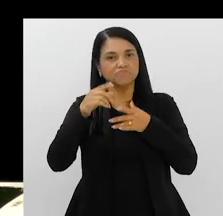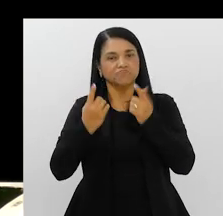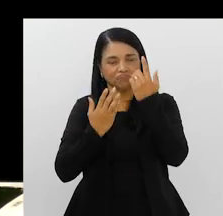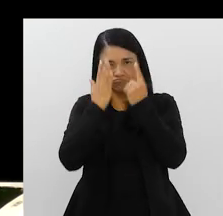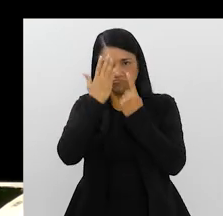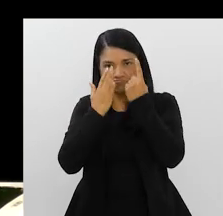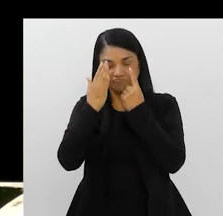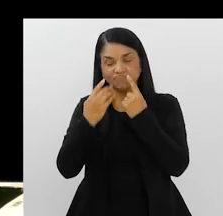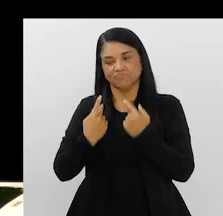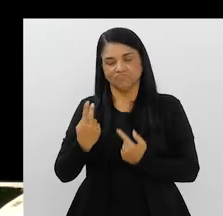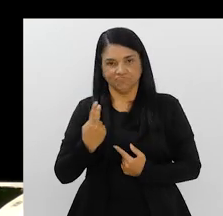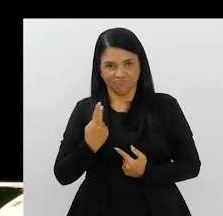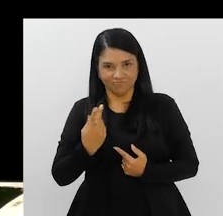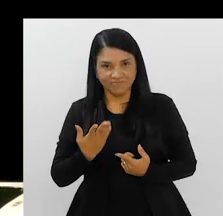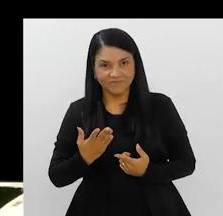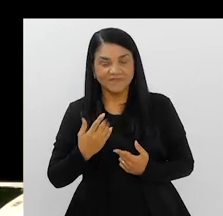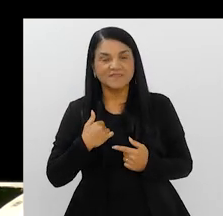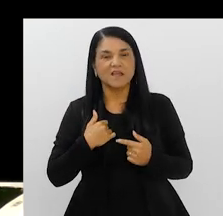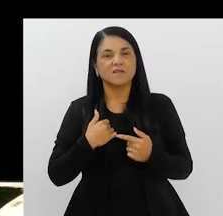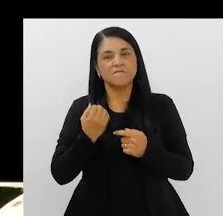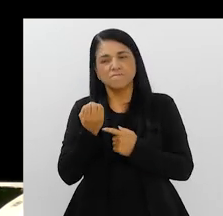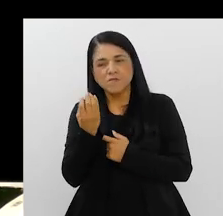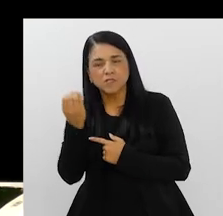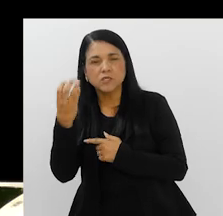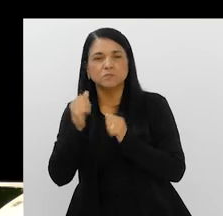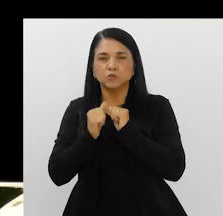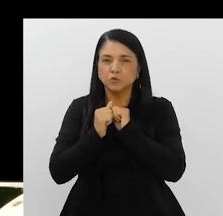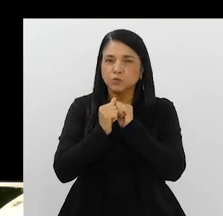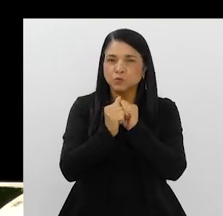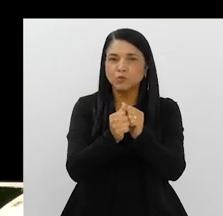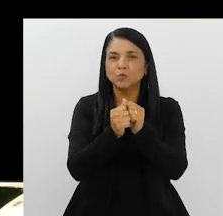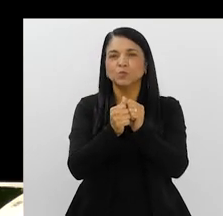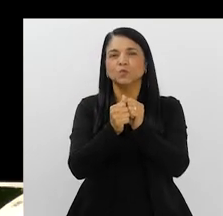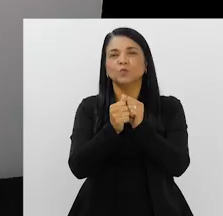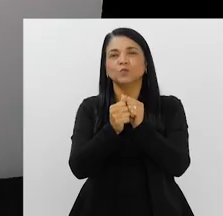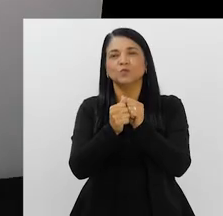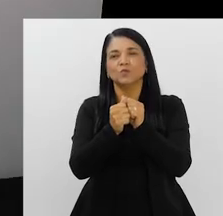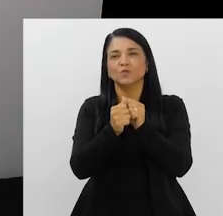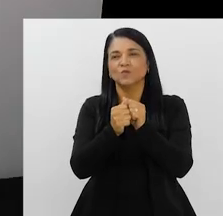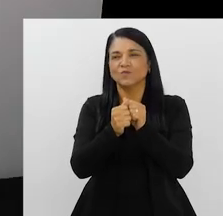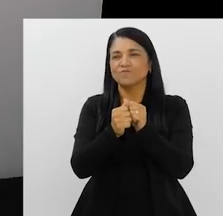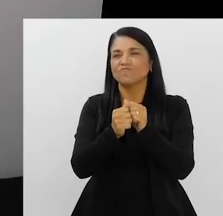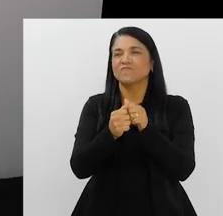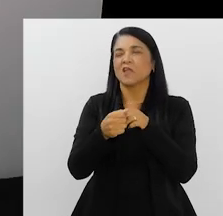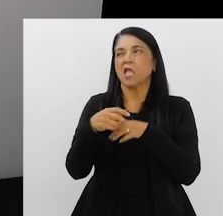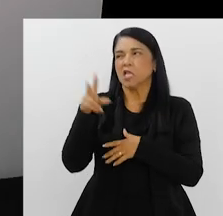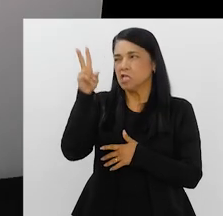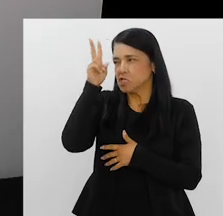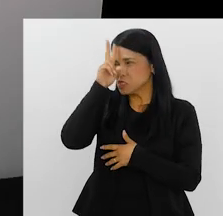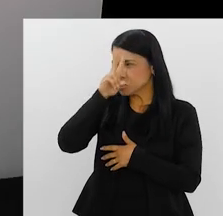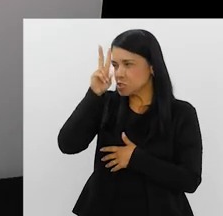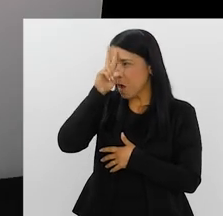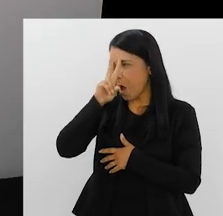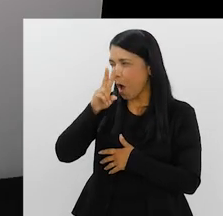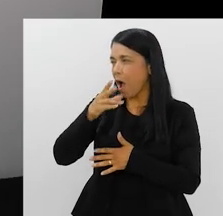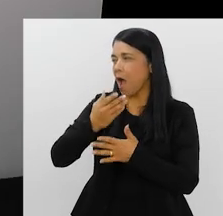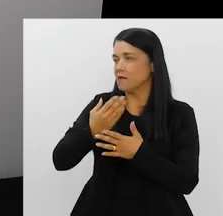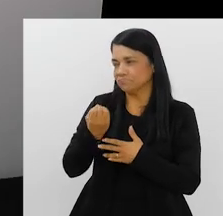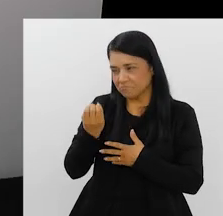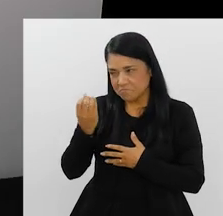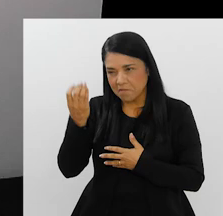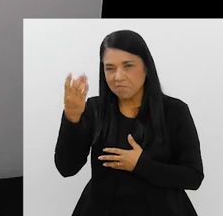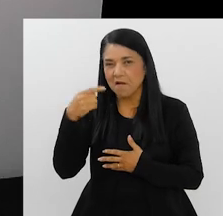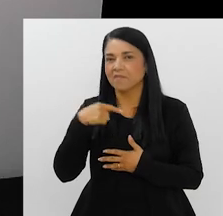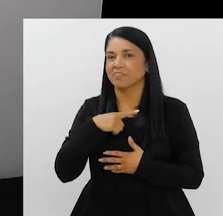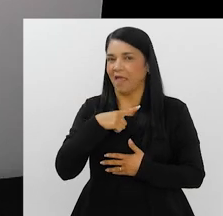eu quanto ele, evidente. E aí fizemos viagens juntos e tudo. Eita, então, essa viagem tem histórias que você conhece. Então, o